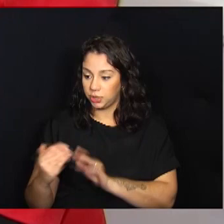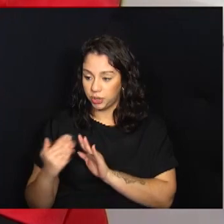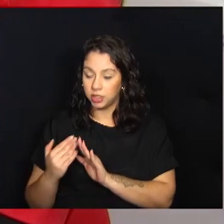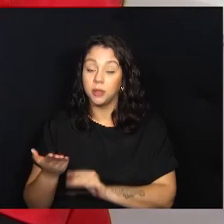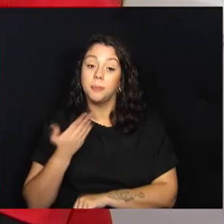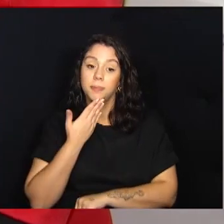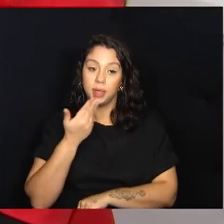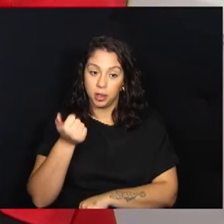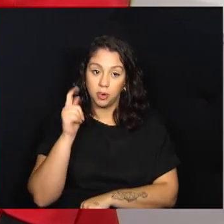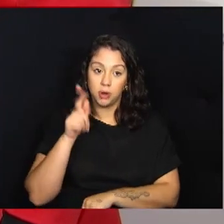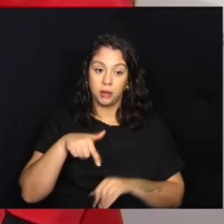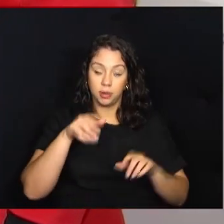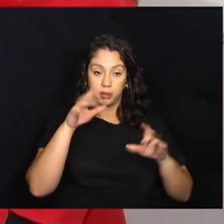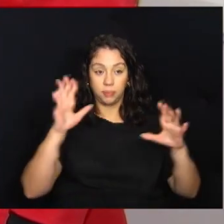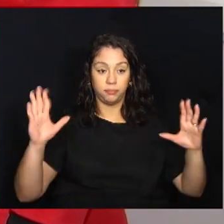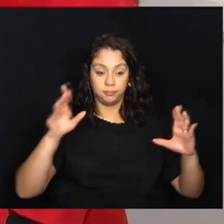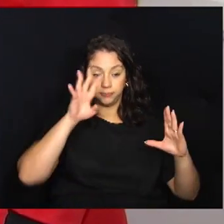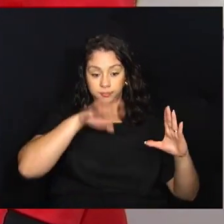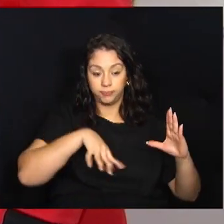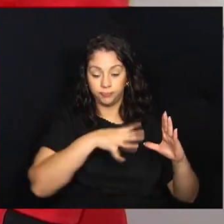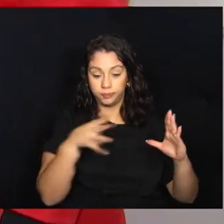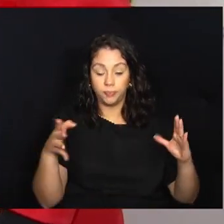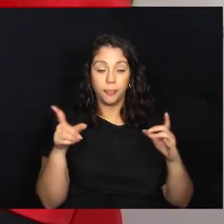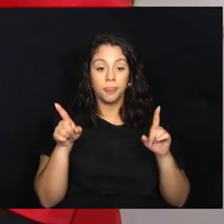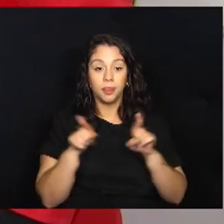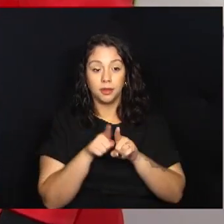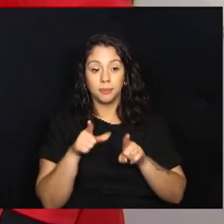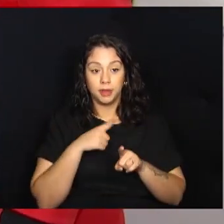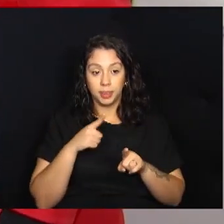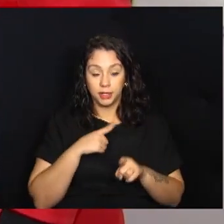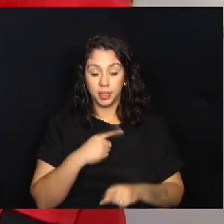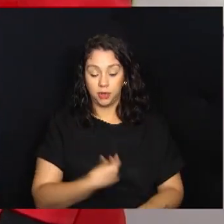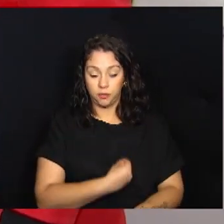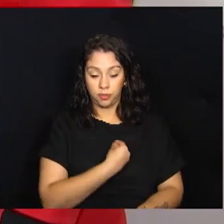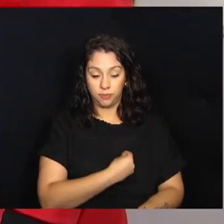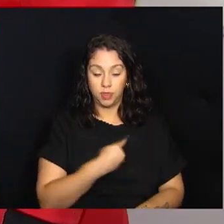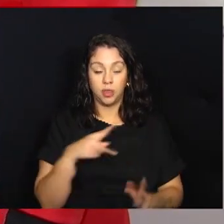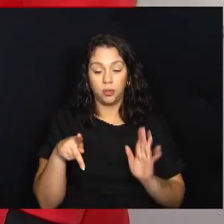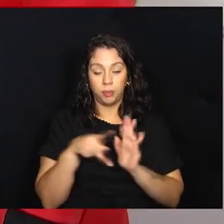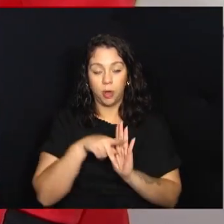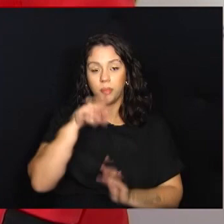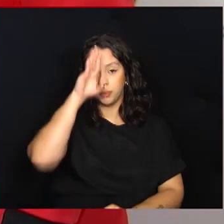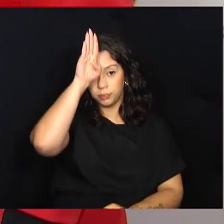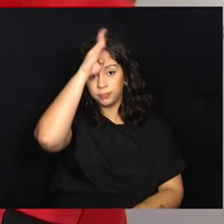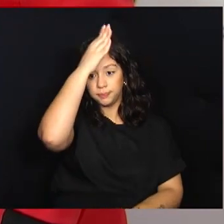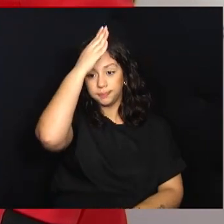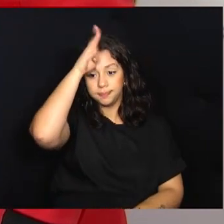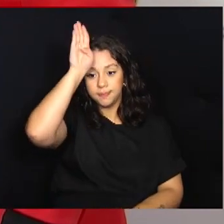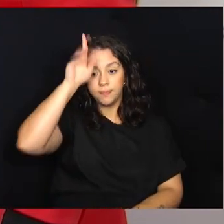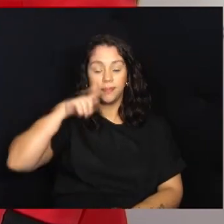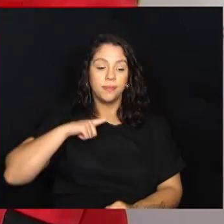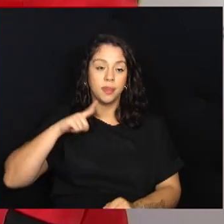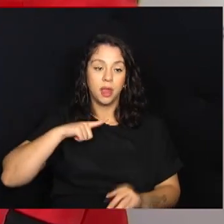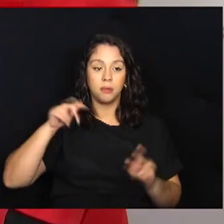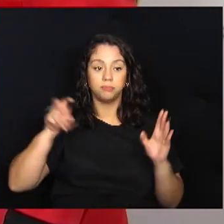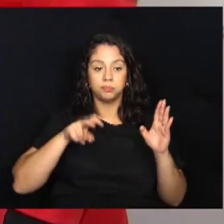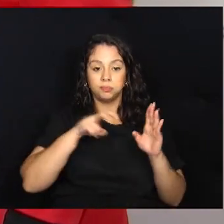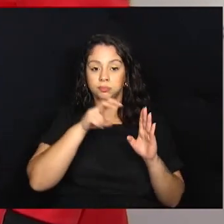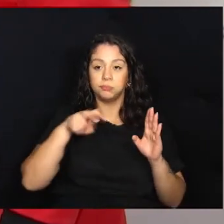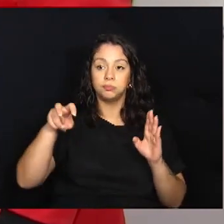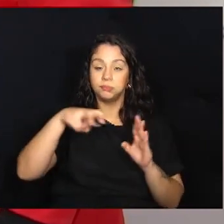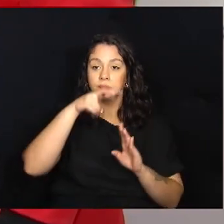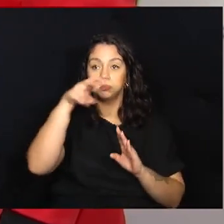numa gaiola, né? Hoje em dia a gente já tem também aqueles playground para calopsita, para eles interagir e tudo mais, mas assim,